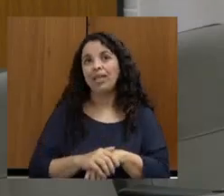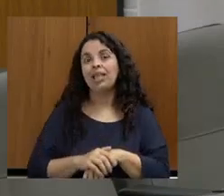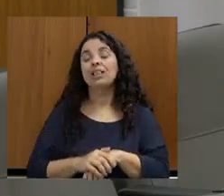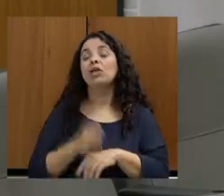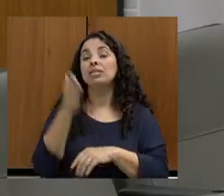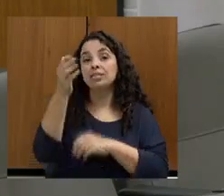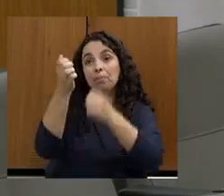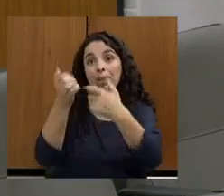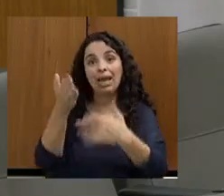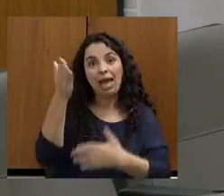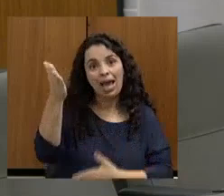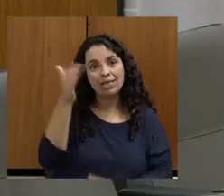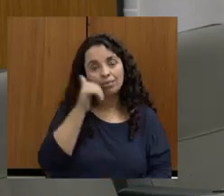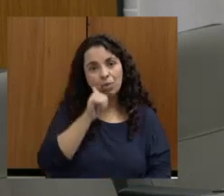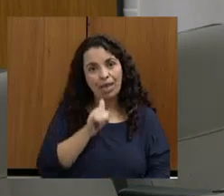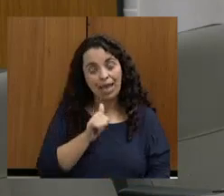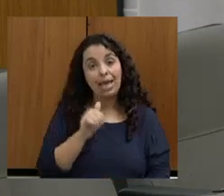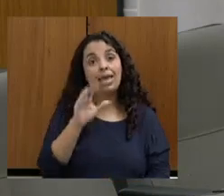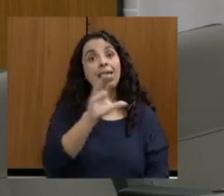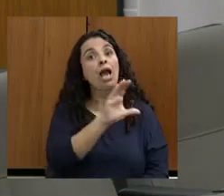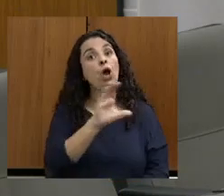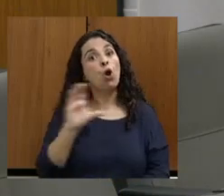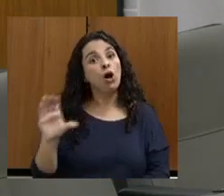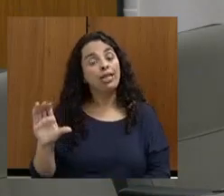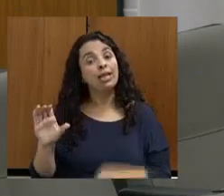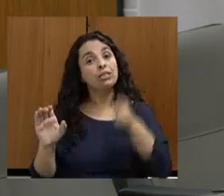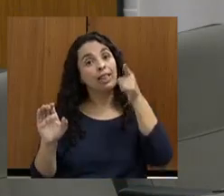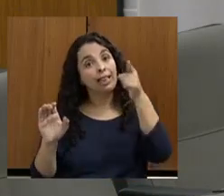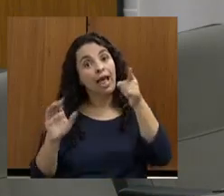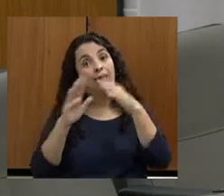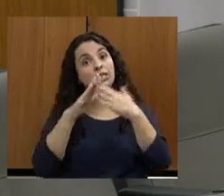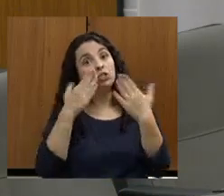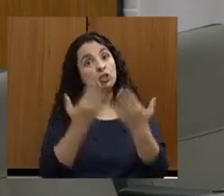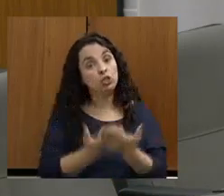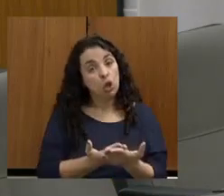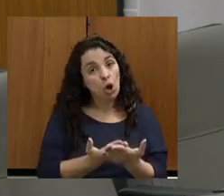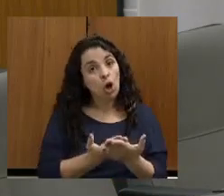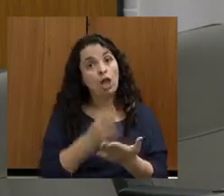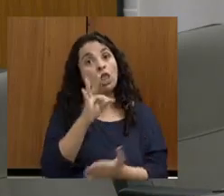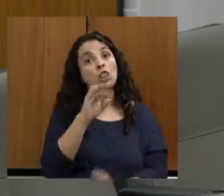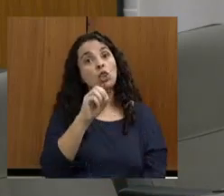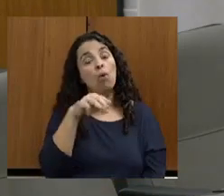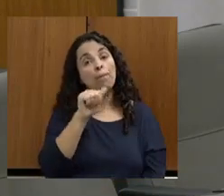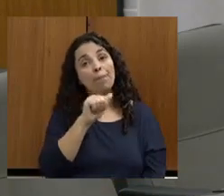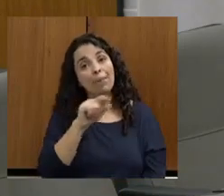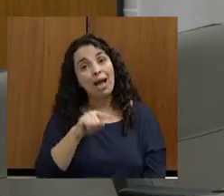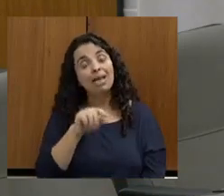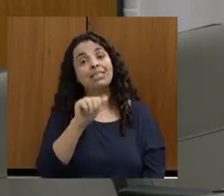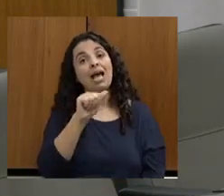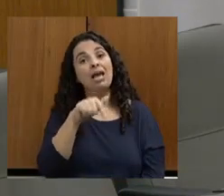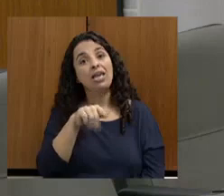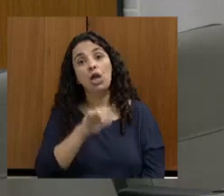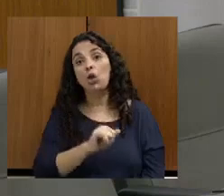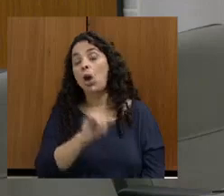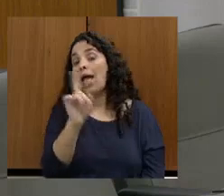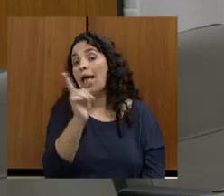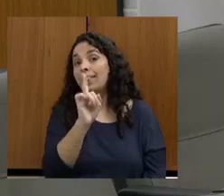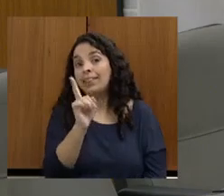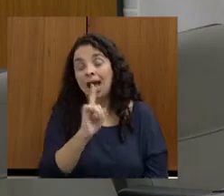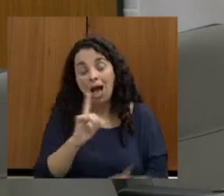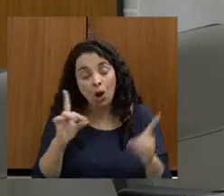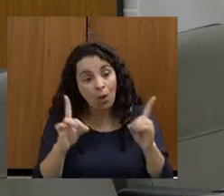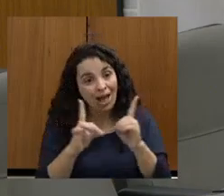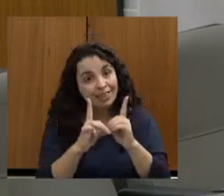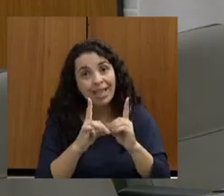Que a coordenação desse colégio não atende e não dá ouvidos a nenhuma